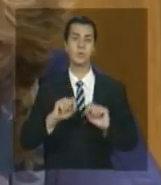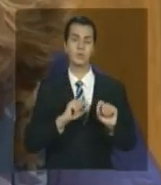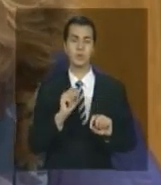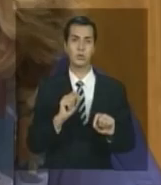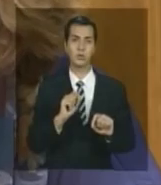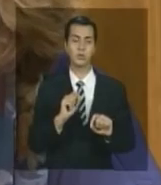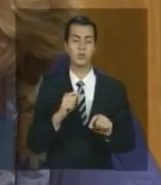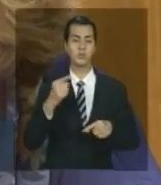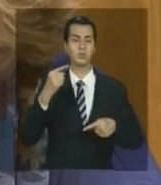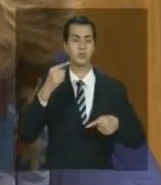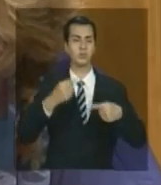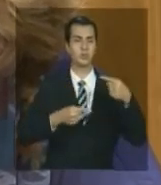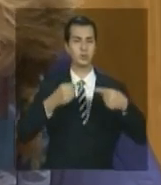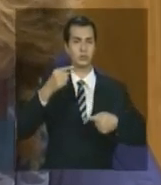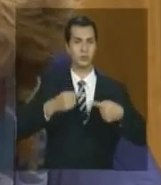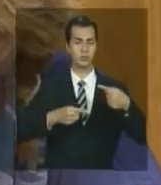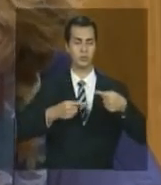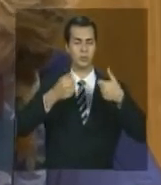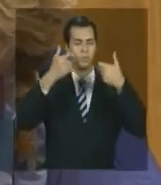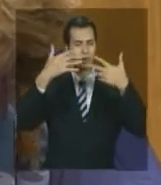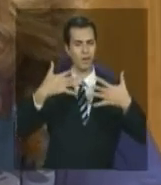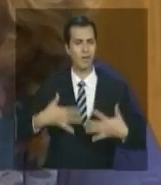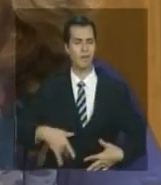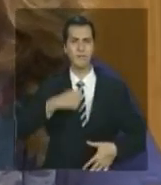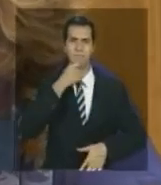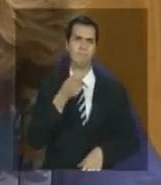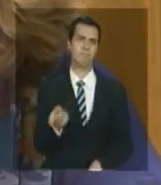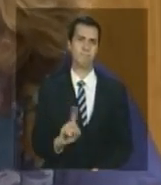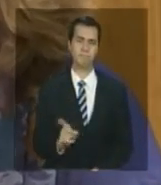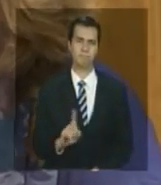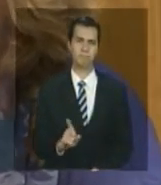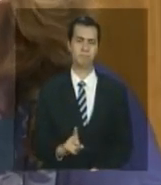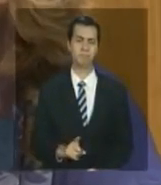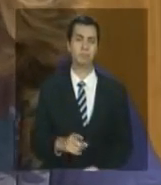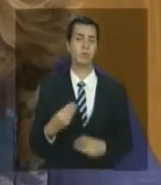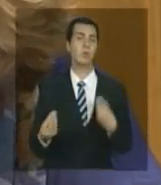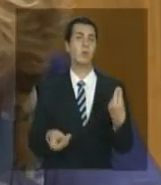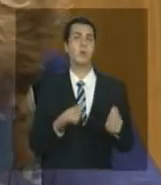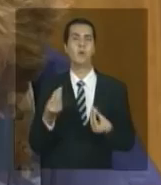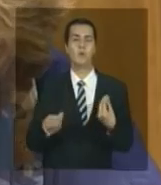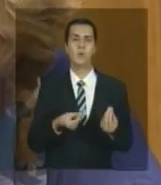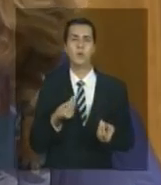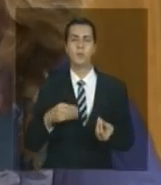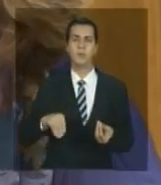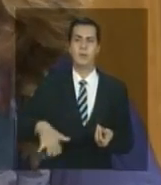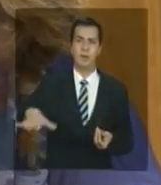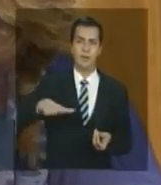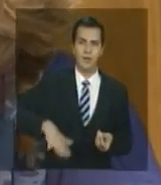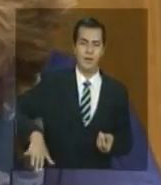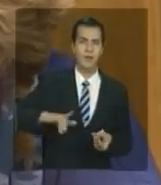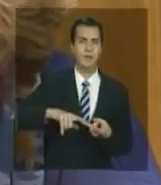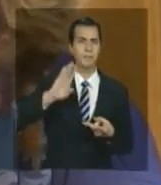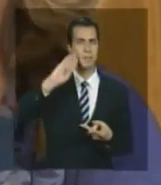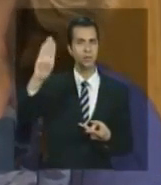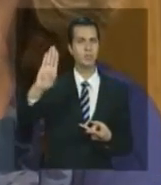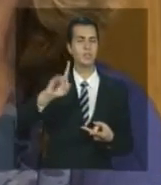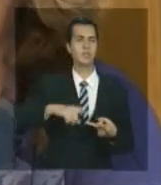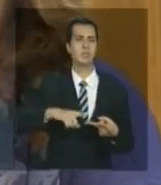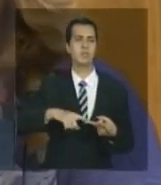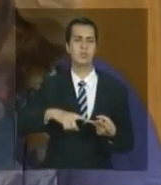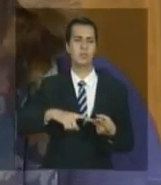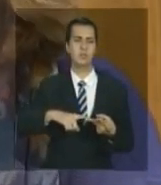uma discussão mais detalhada sobre quais seriam as áreas que deveriam ser